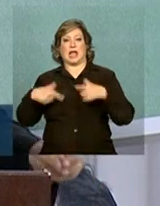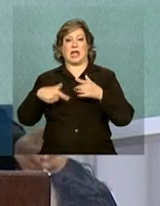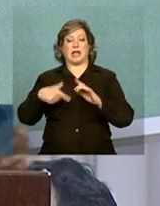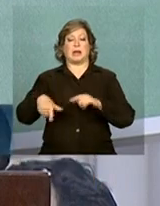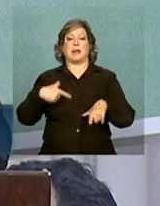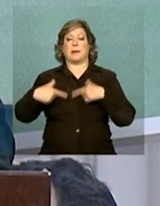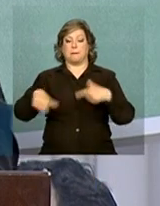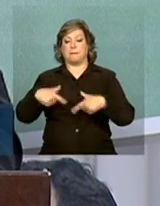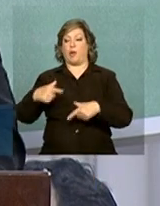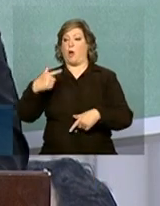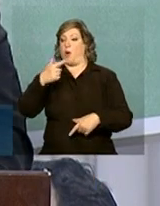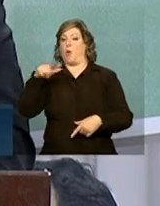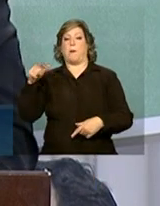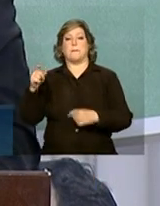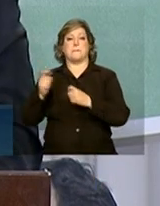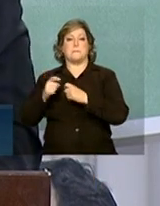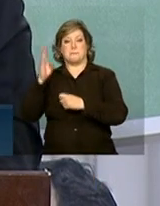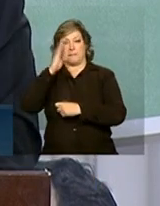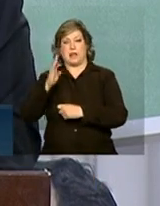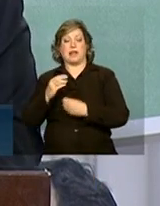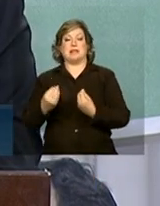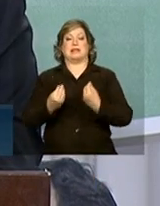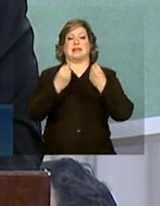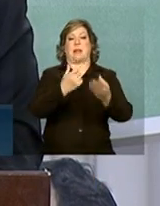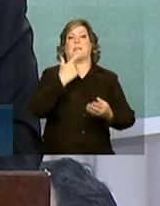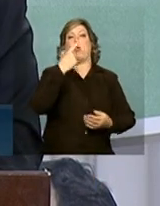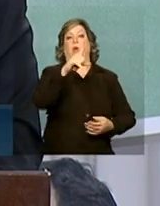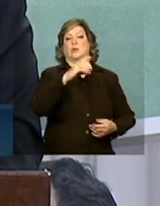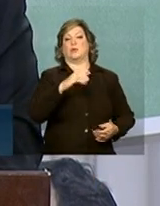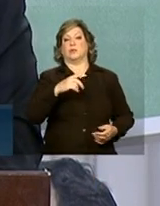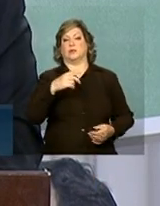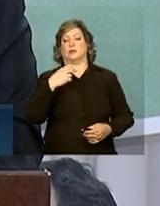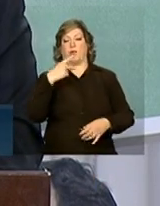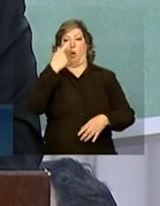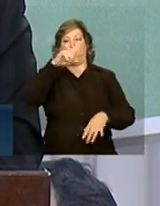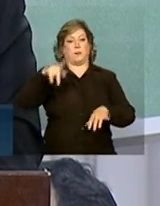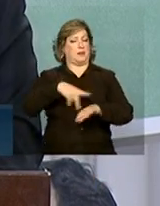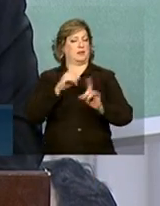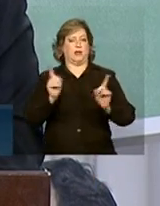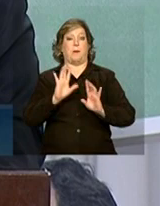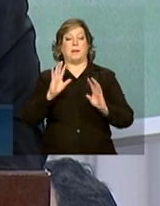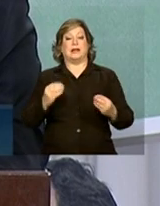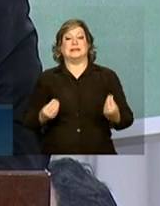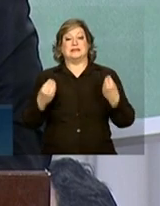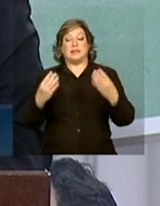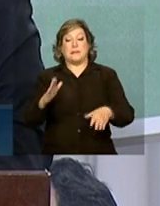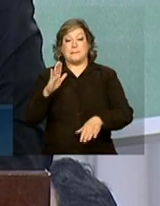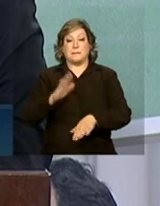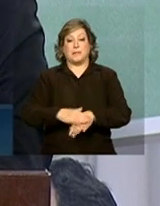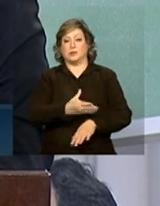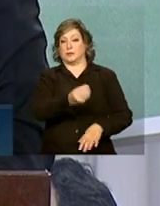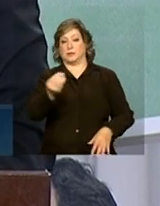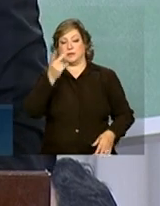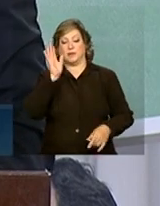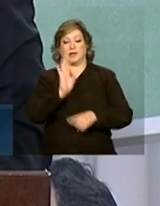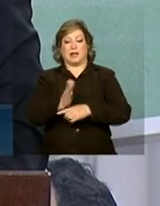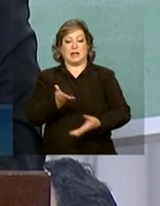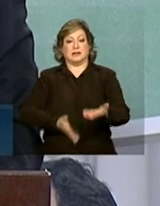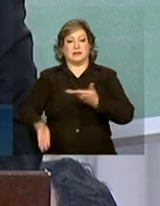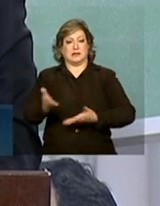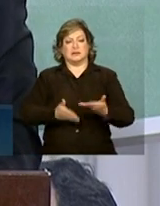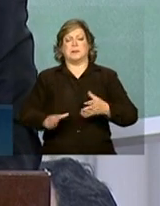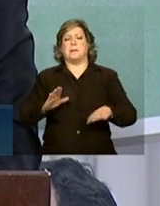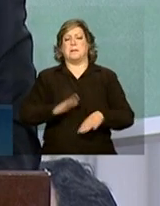médico brasileiro, mas garante o atendimento médico para milhões de brasileiros e brasileiras. Esse ato